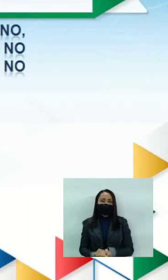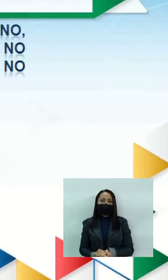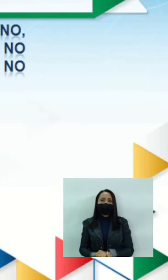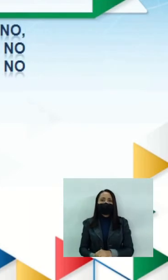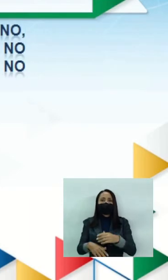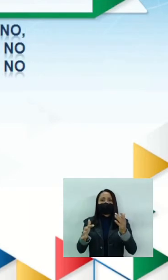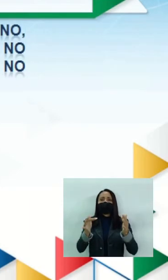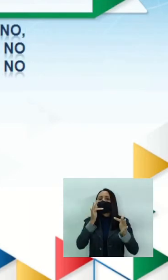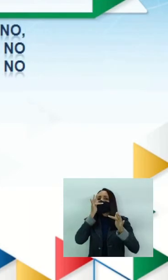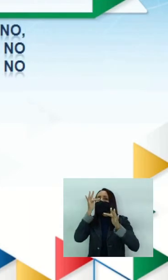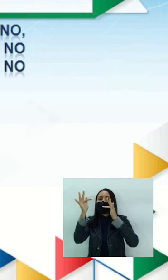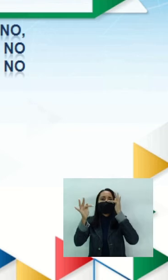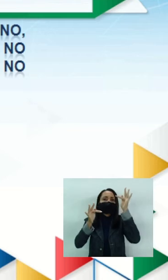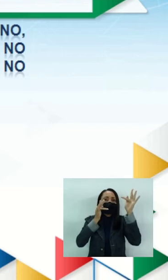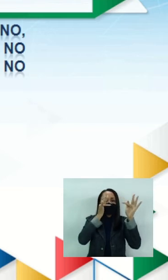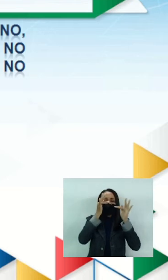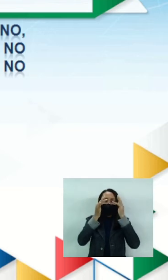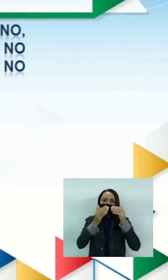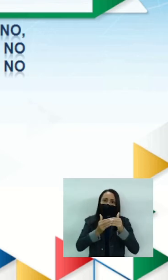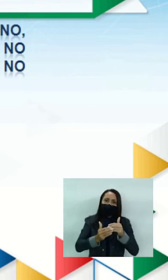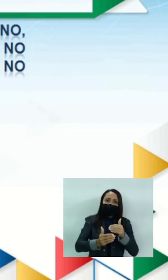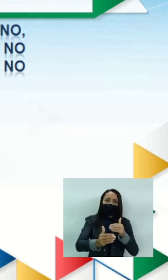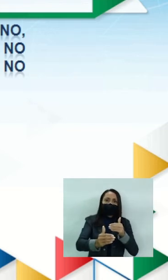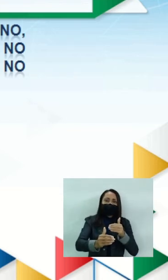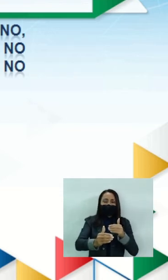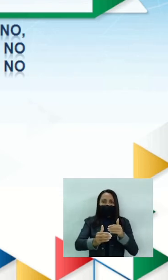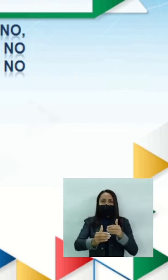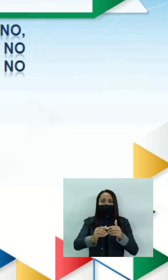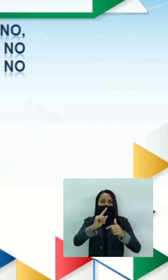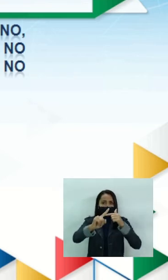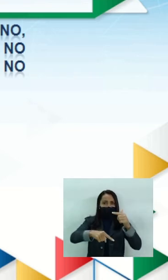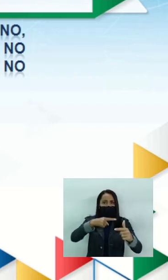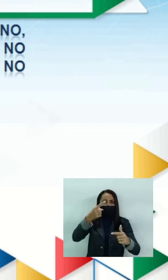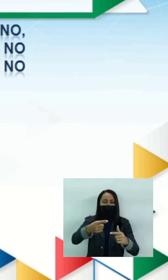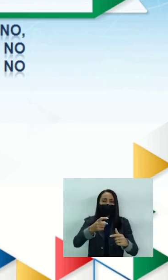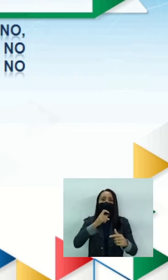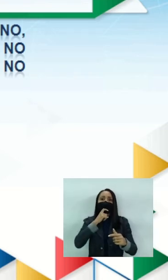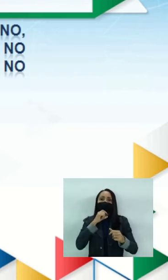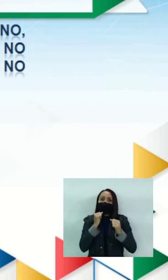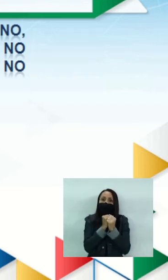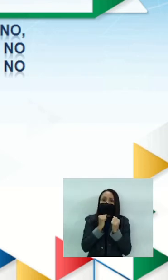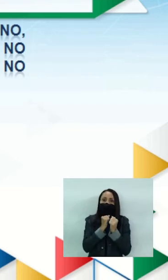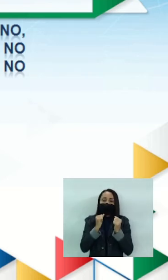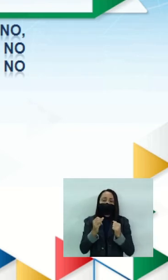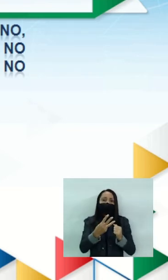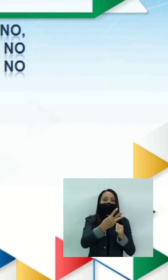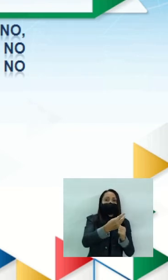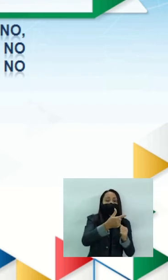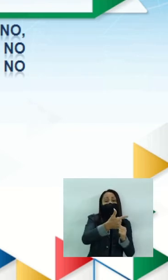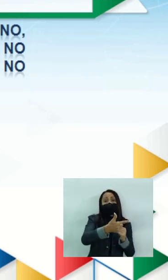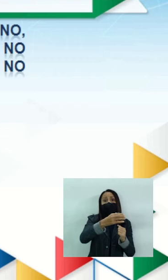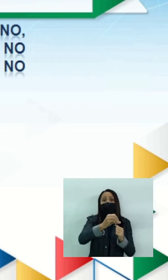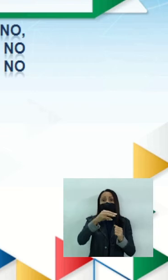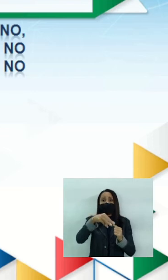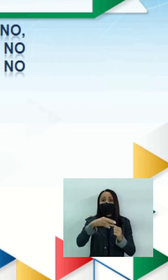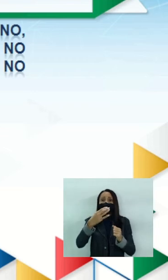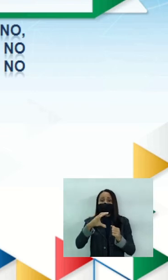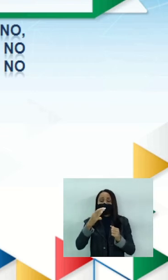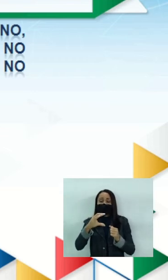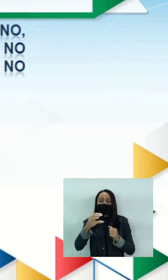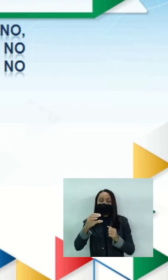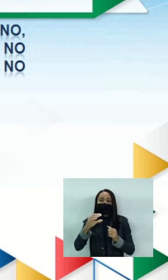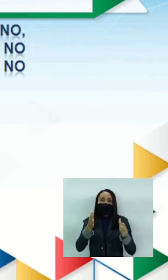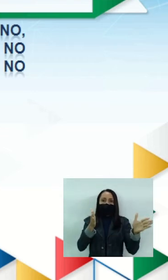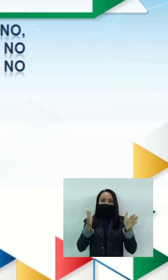primavera. A primavera inicia-se após o inverno, aproximando-se do dia 20 de março no hemisfério norte e 23